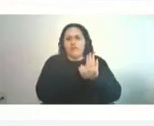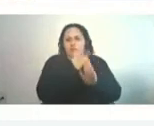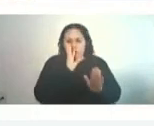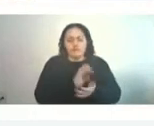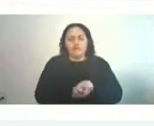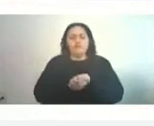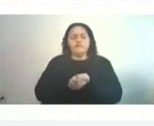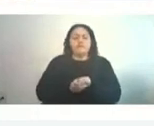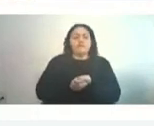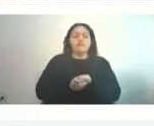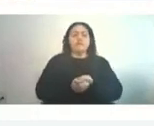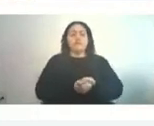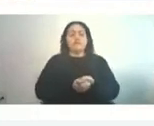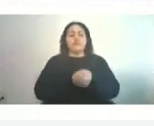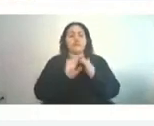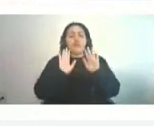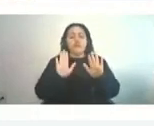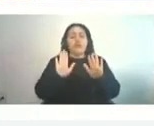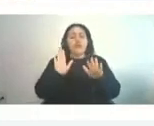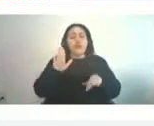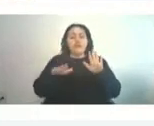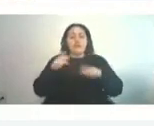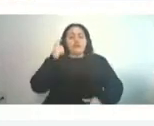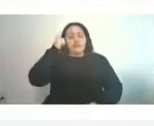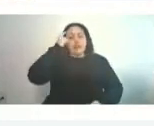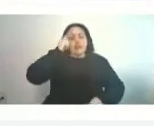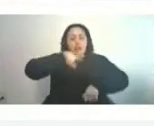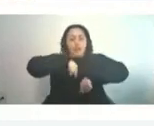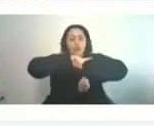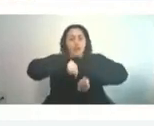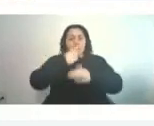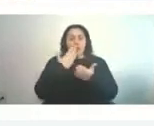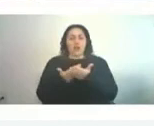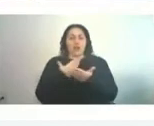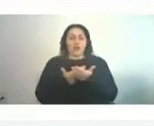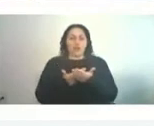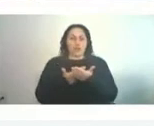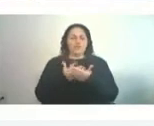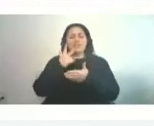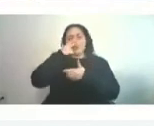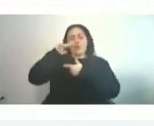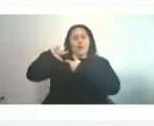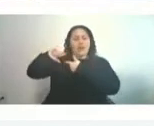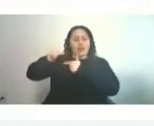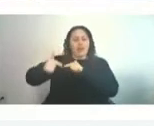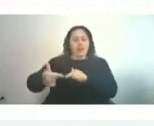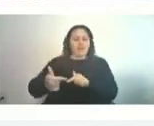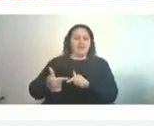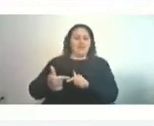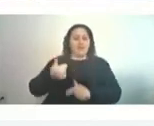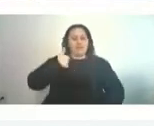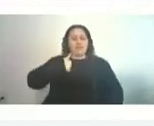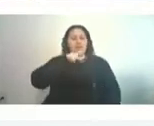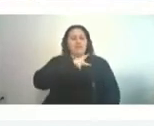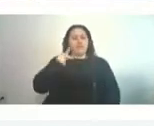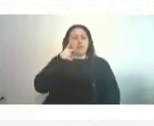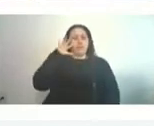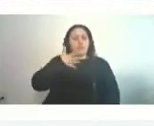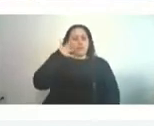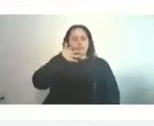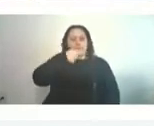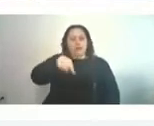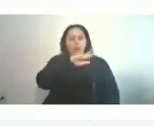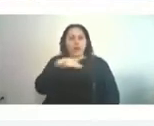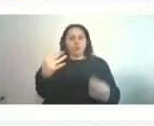que a quantidade de horas aula, né, a entendida aula clássica, aquela em que o professor fala e o aluno escuta, é